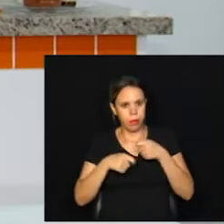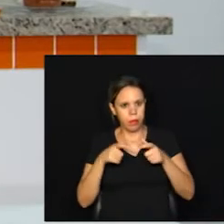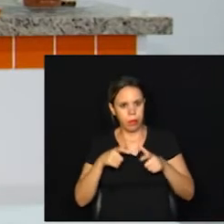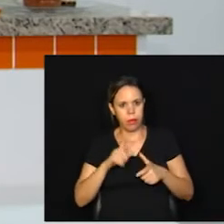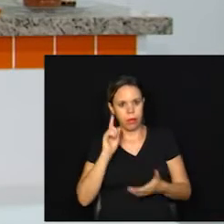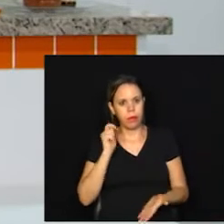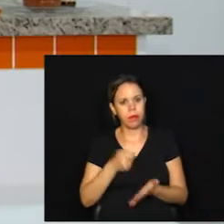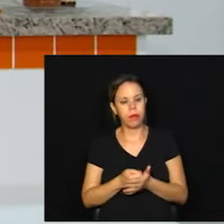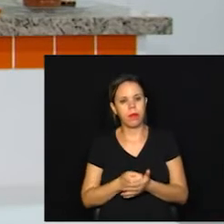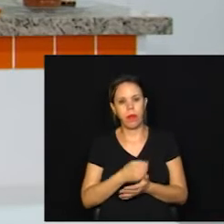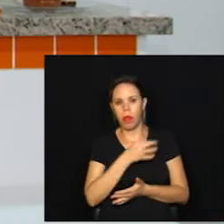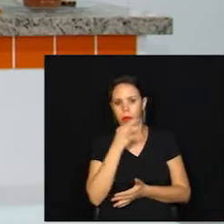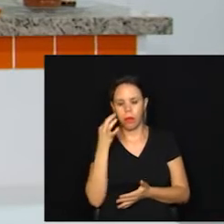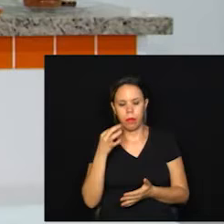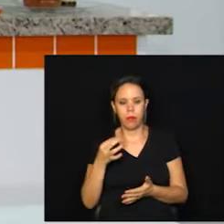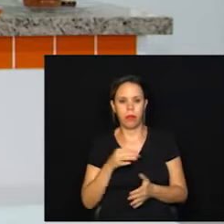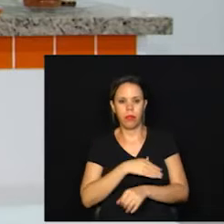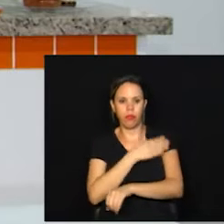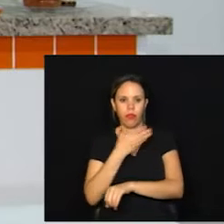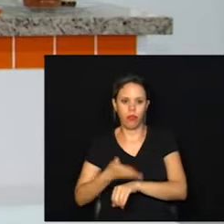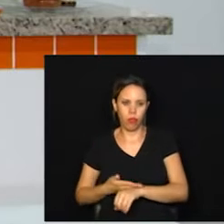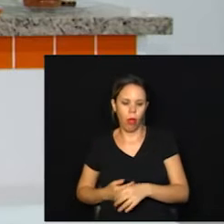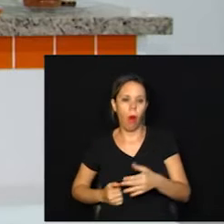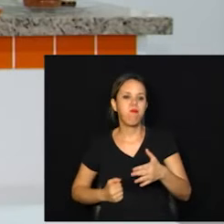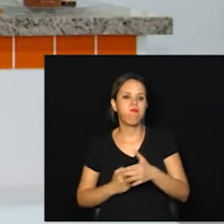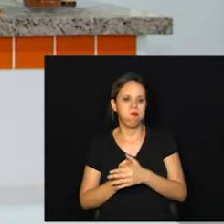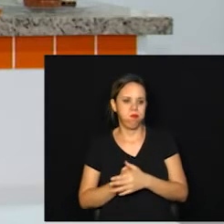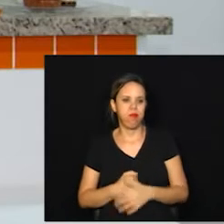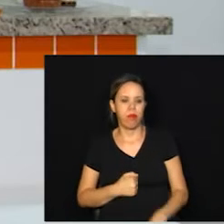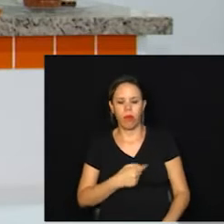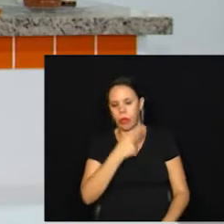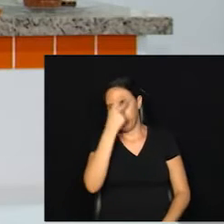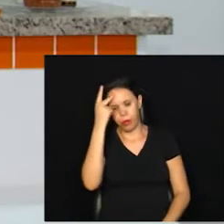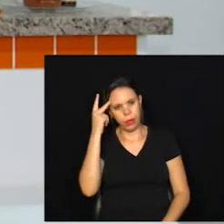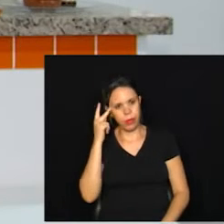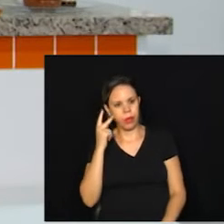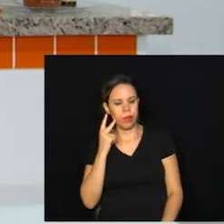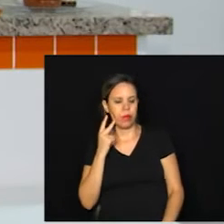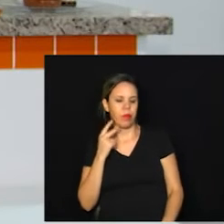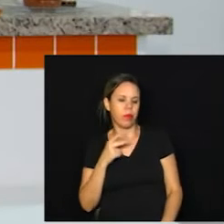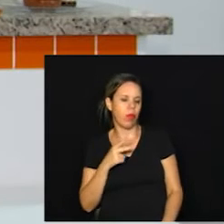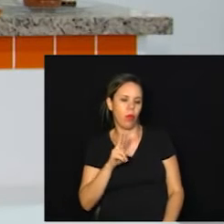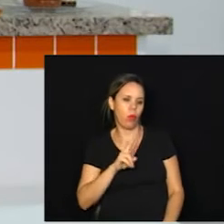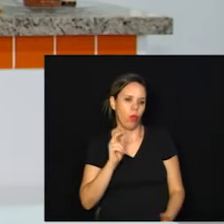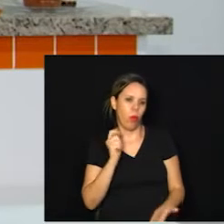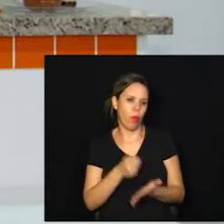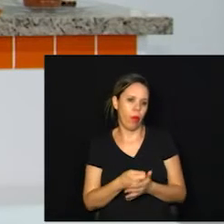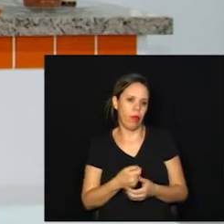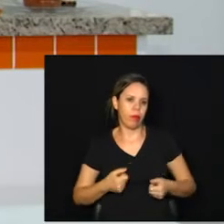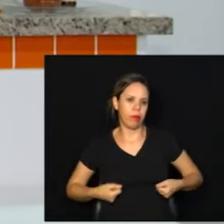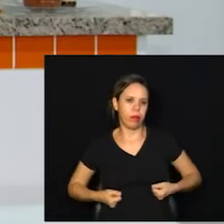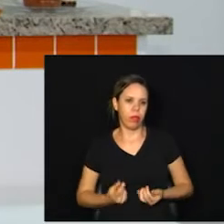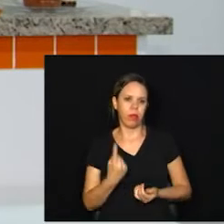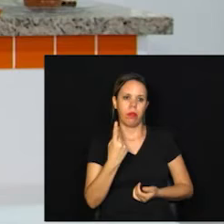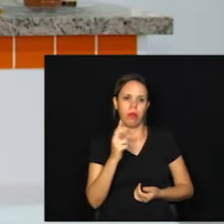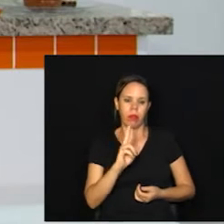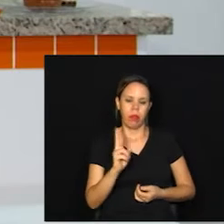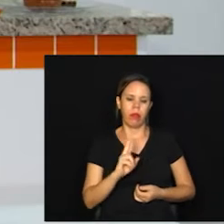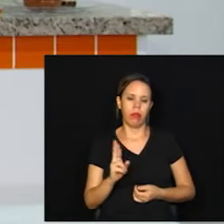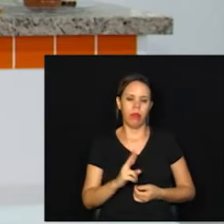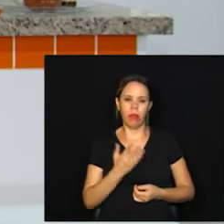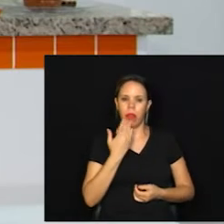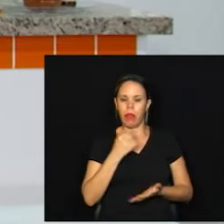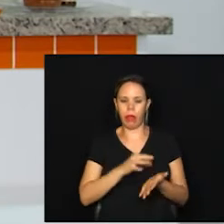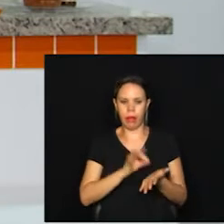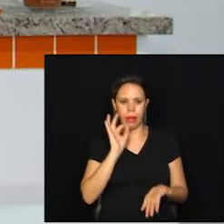garanto que vai estar bem alimentado o dia inteiro. E ela vai despender apenas de um real, né, na hora do almoço. Qual que é o valor dos outros também, do café e do